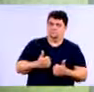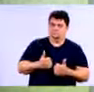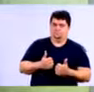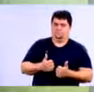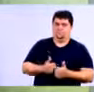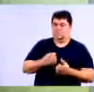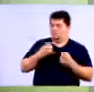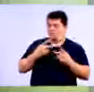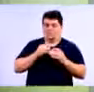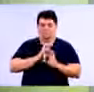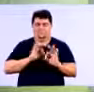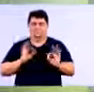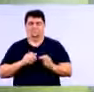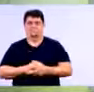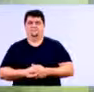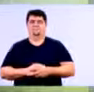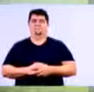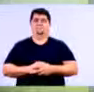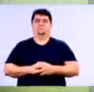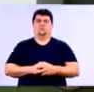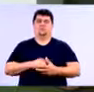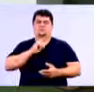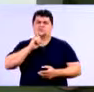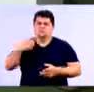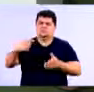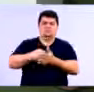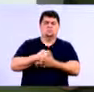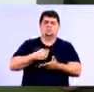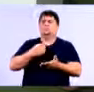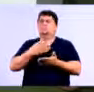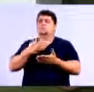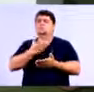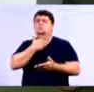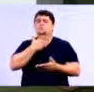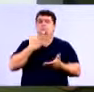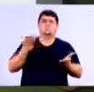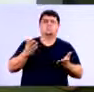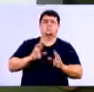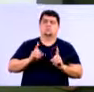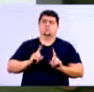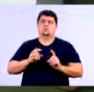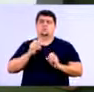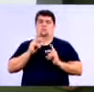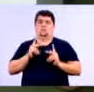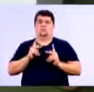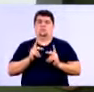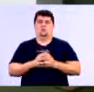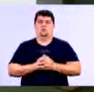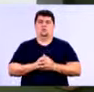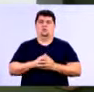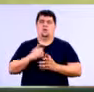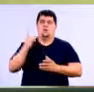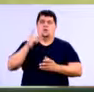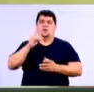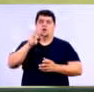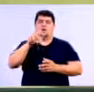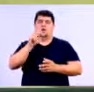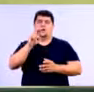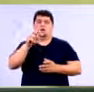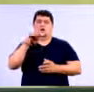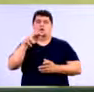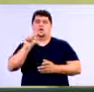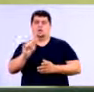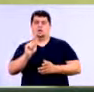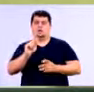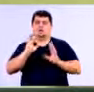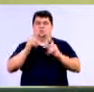Tudo tranquilo, professora. Alguma dúvida, pergunta no chat? Não, a doutora Kênia de São Francisco do Guaporé está dizendo que os alunos estão